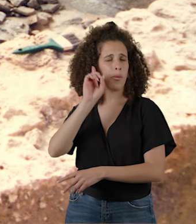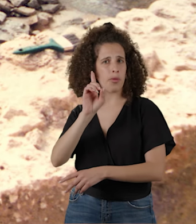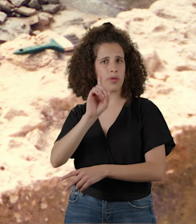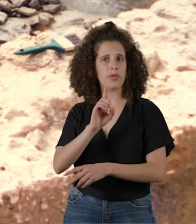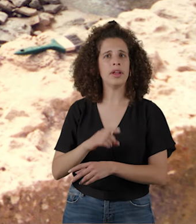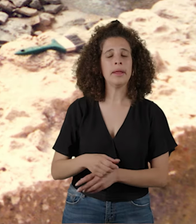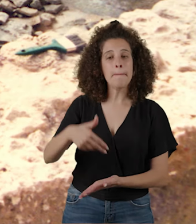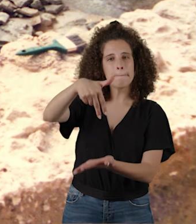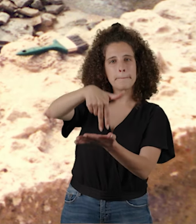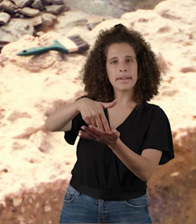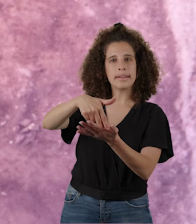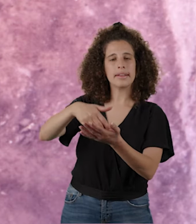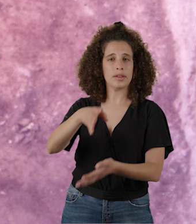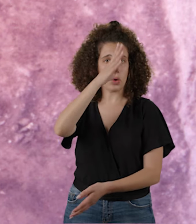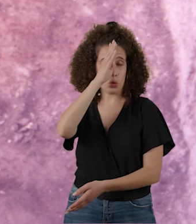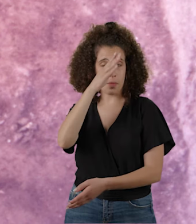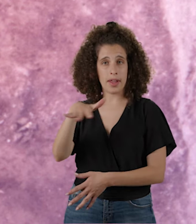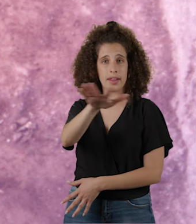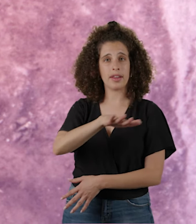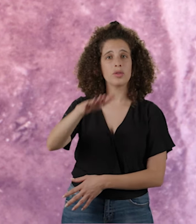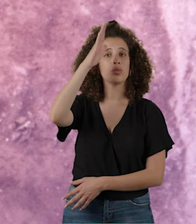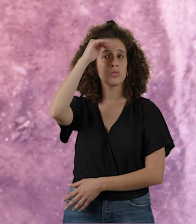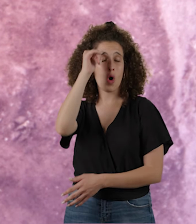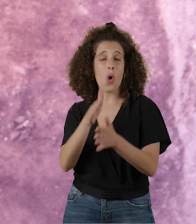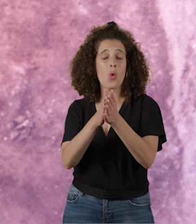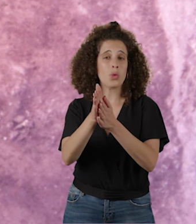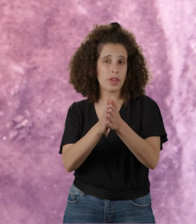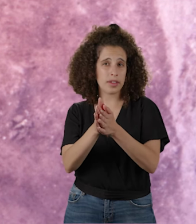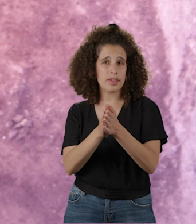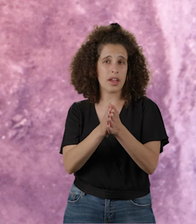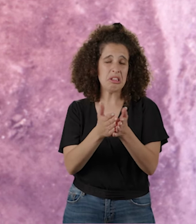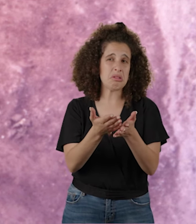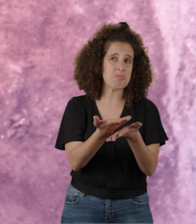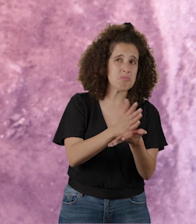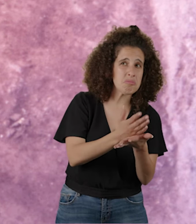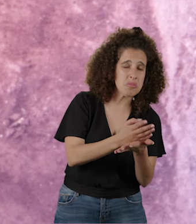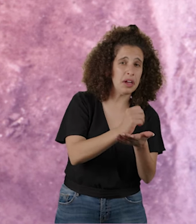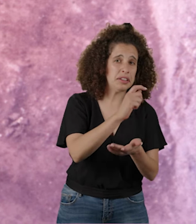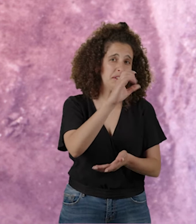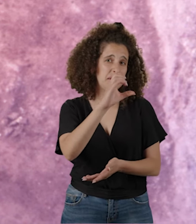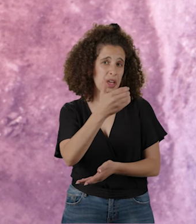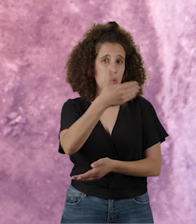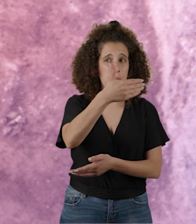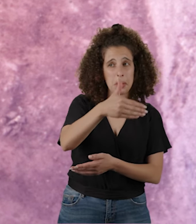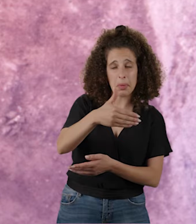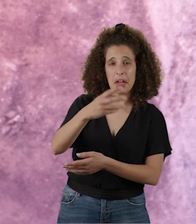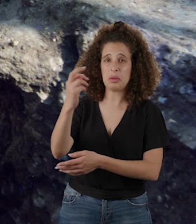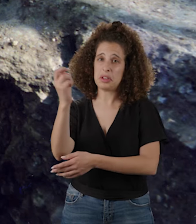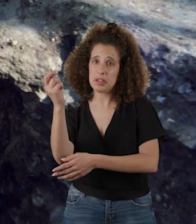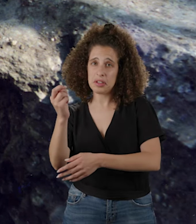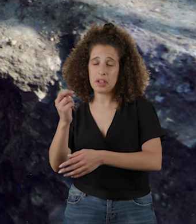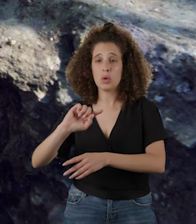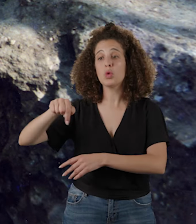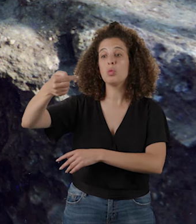presença romana no concelho de Almada, tendo sido utilizada sensivelmente entre os séculos I e III depois de Cristo.